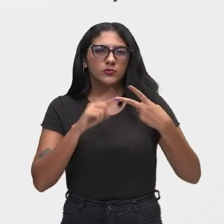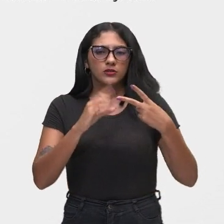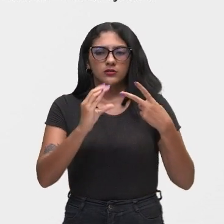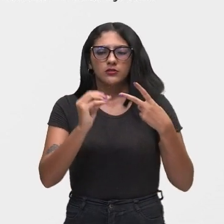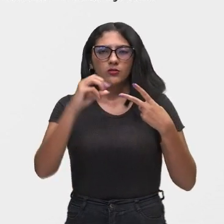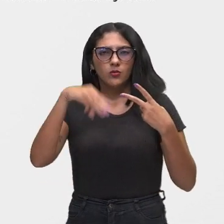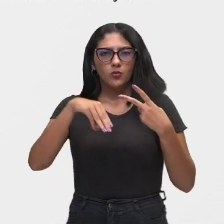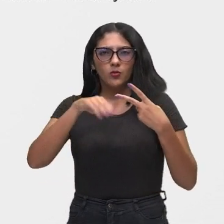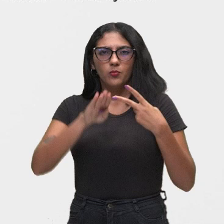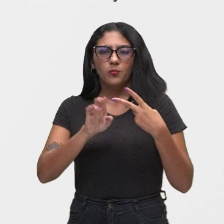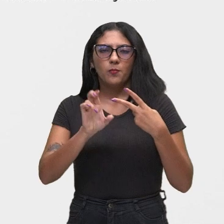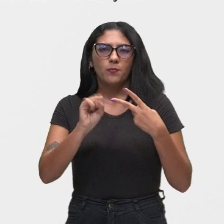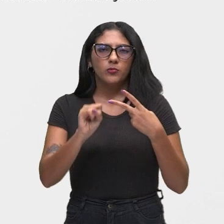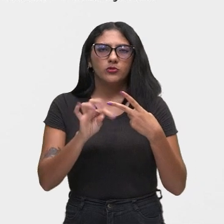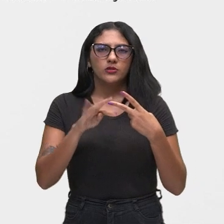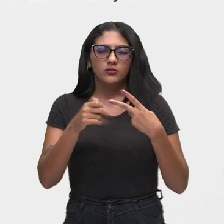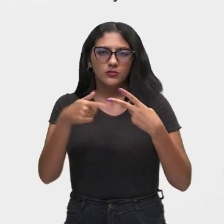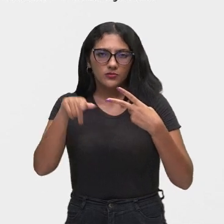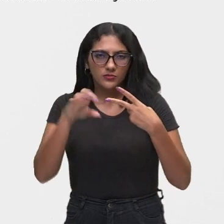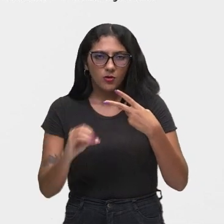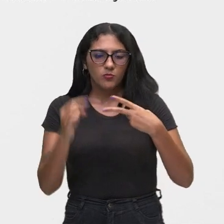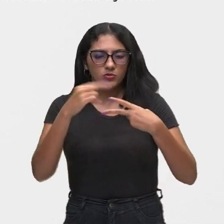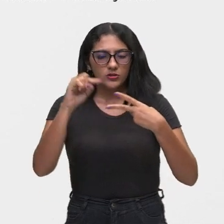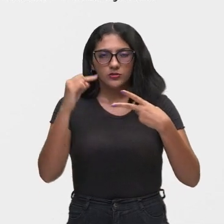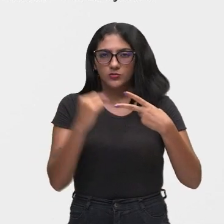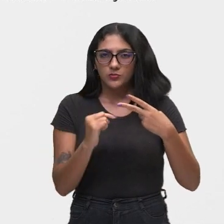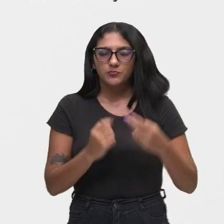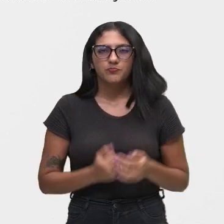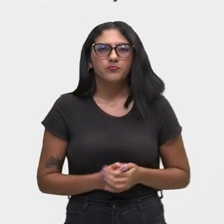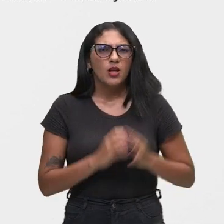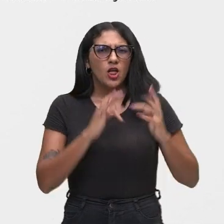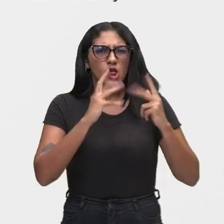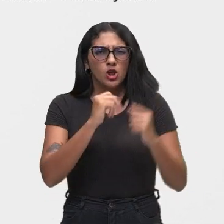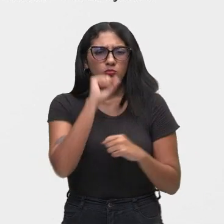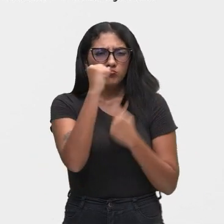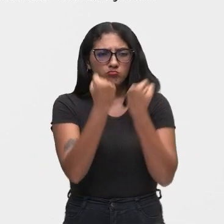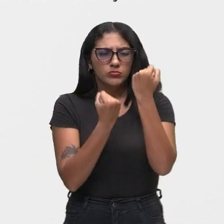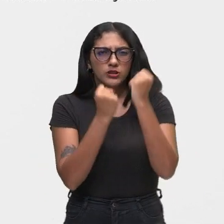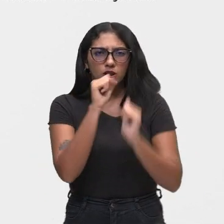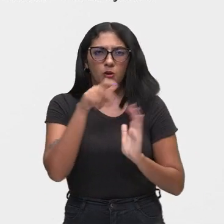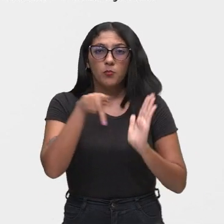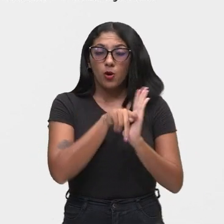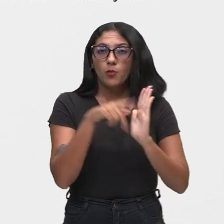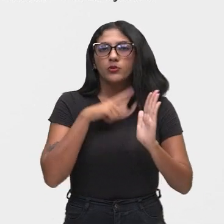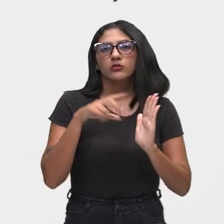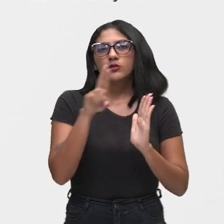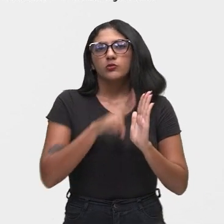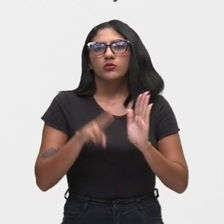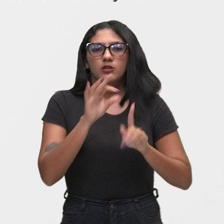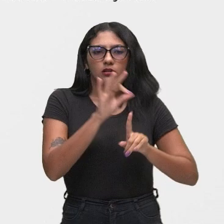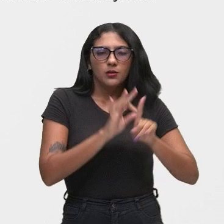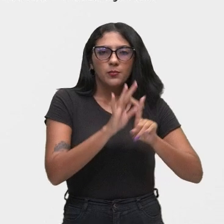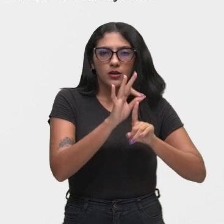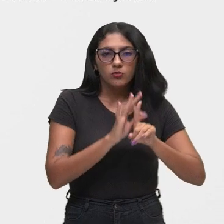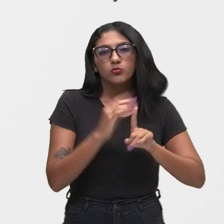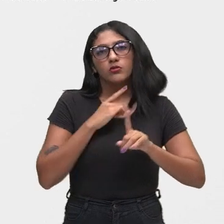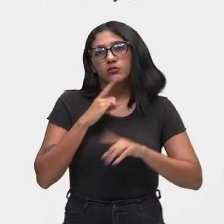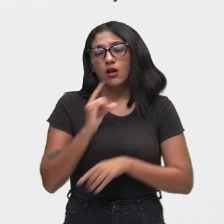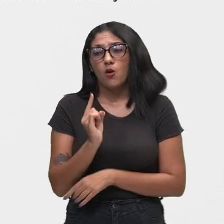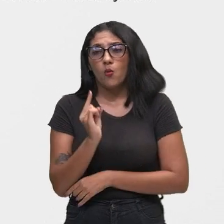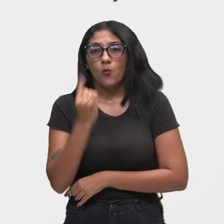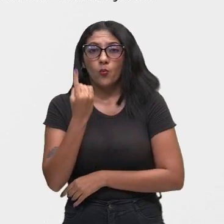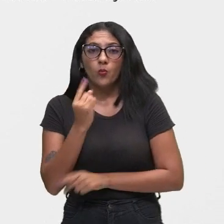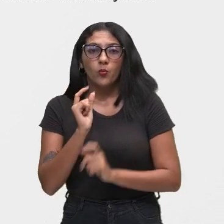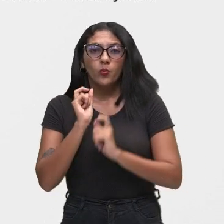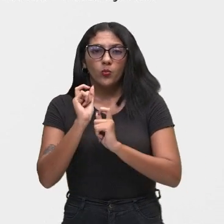de combustão, tá? Então, toda máquina térmica possui um elemento que chamamos de fluido